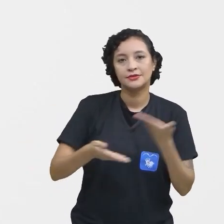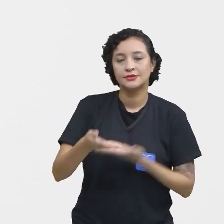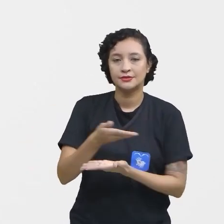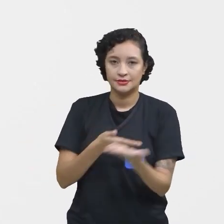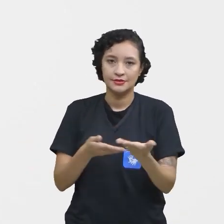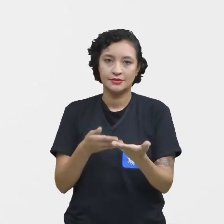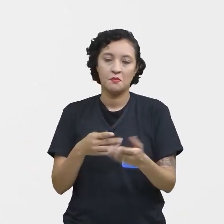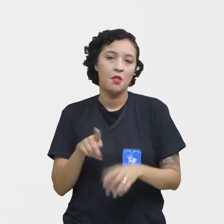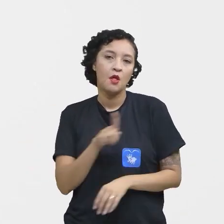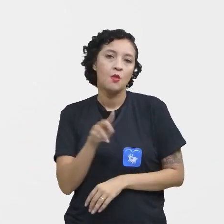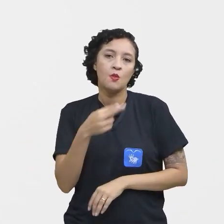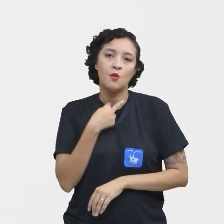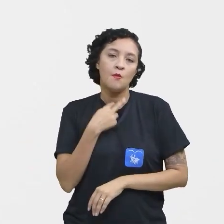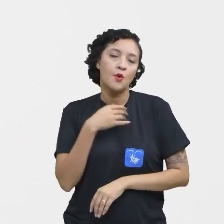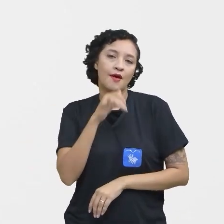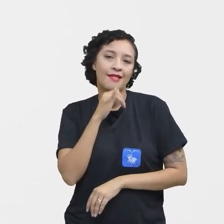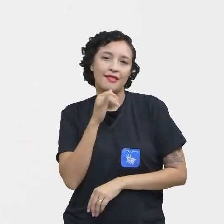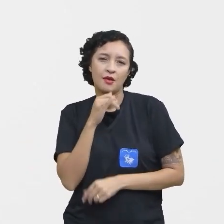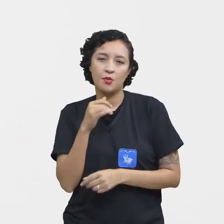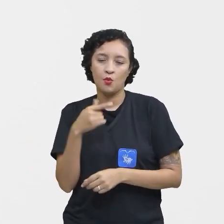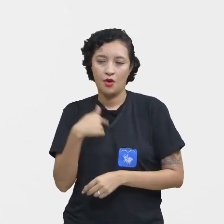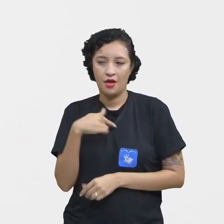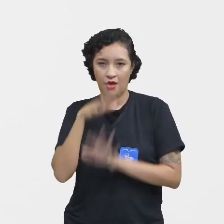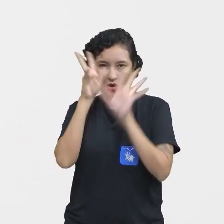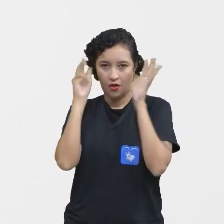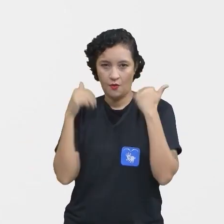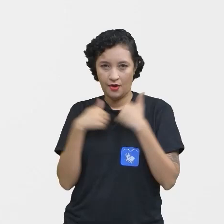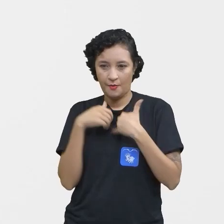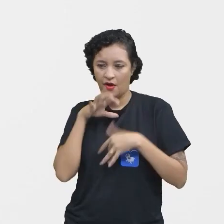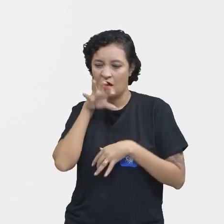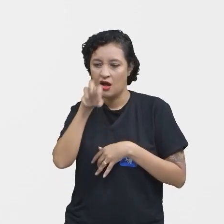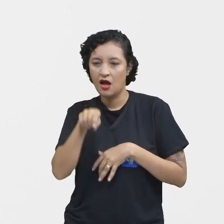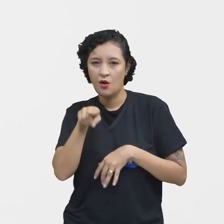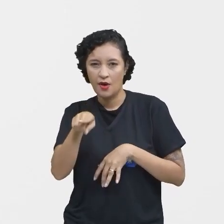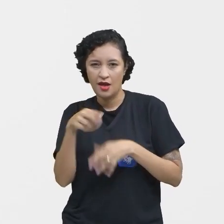precisa de outro animal para continuar vivo.